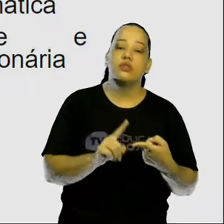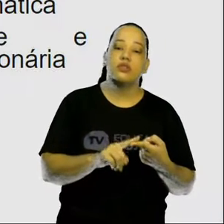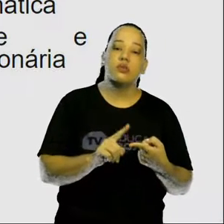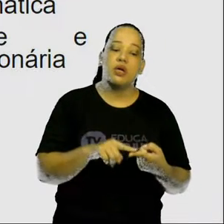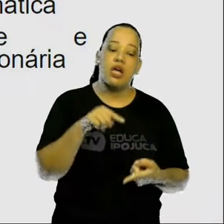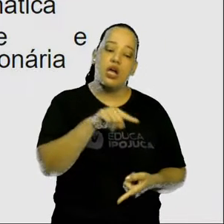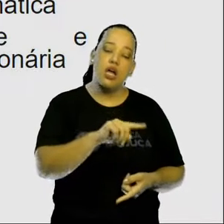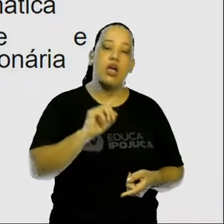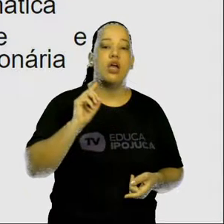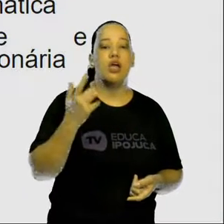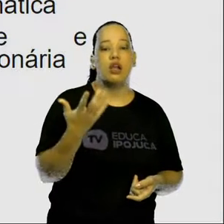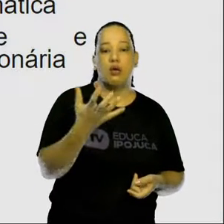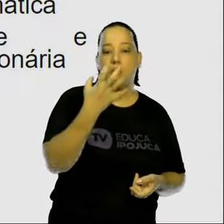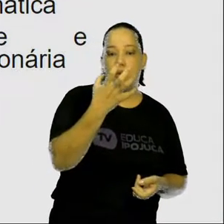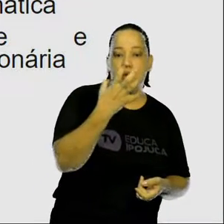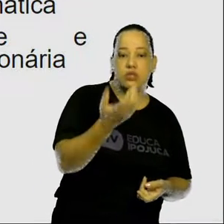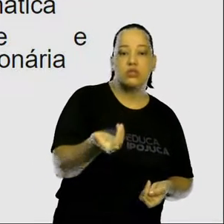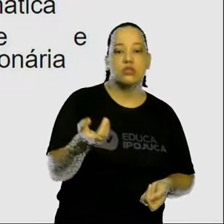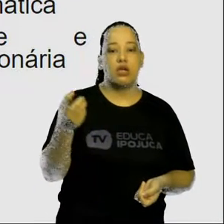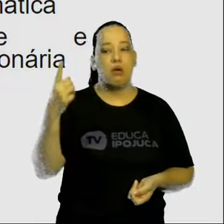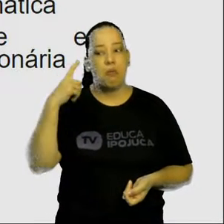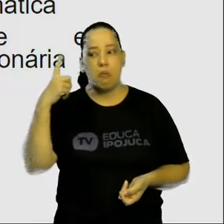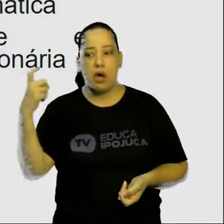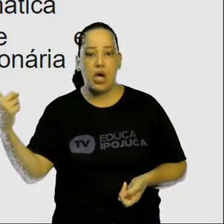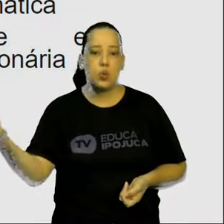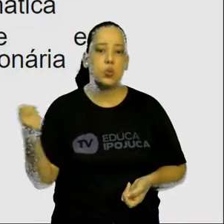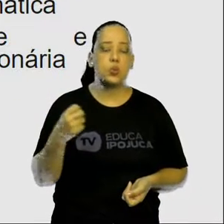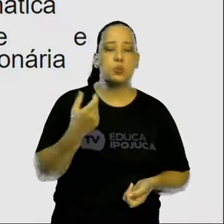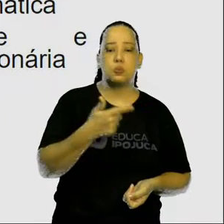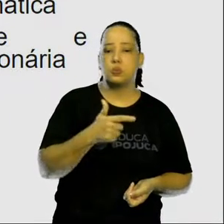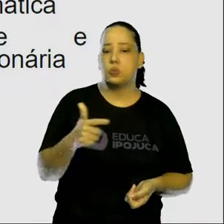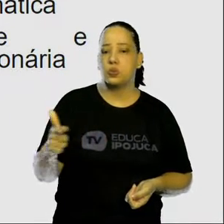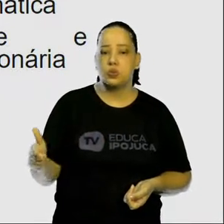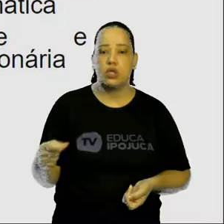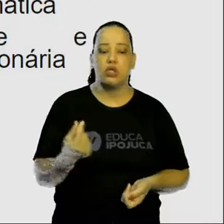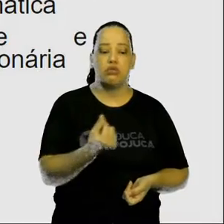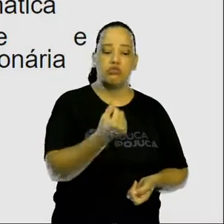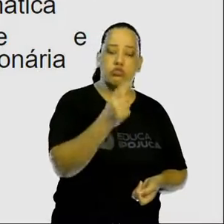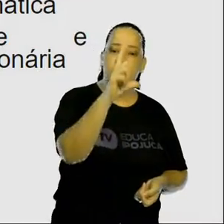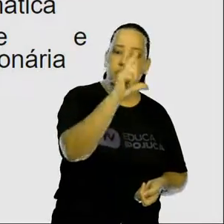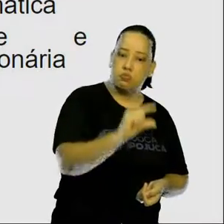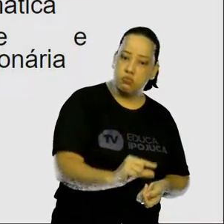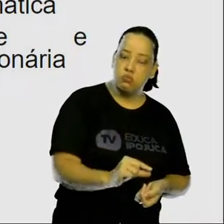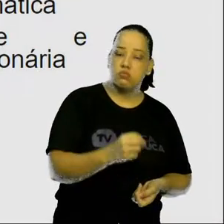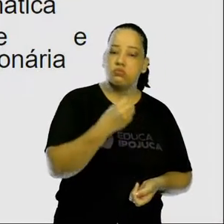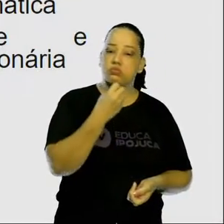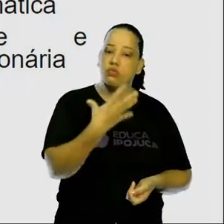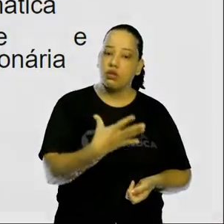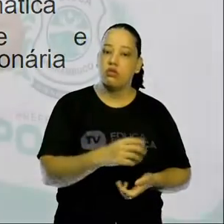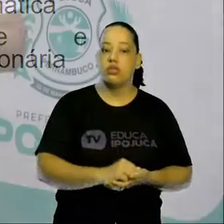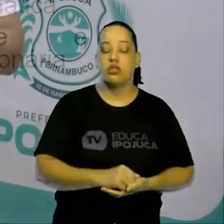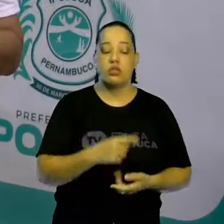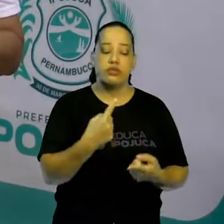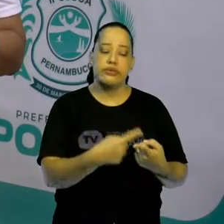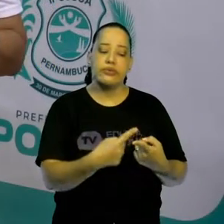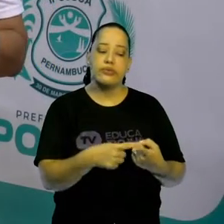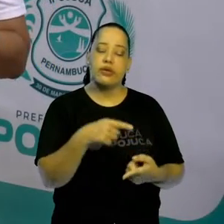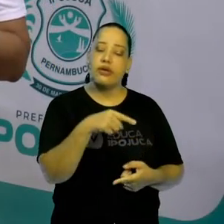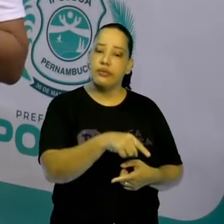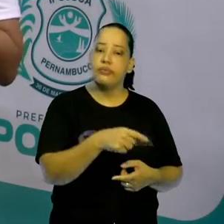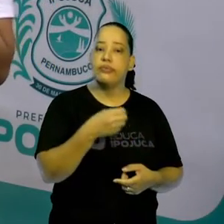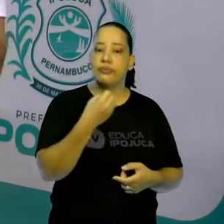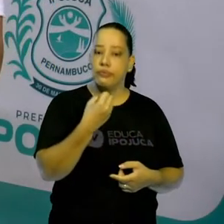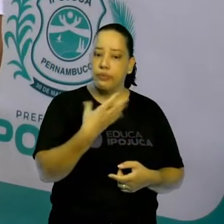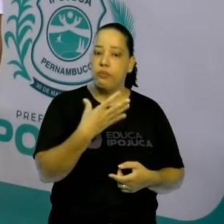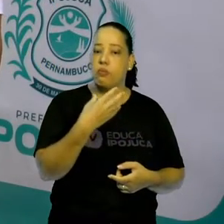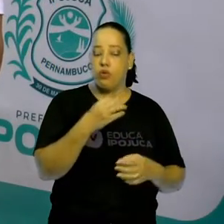causa poluição, não tem ruído, ela é de baixo custo e ela pode produzir energia nos locais mais distantes